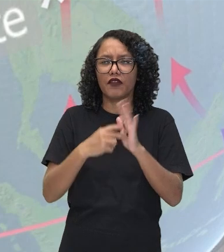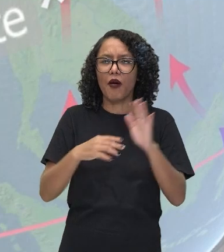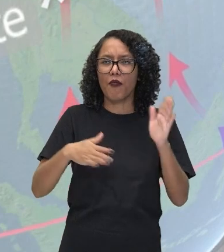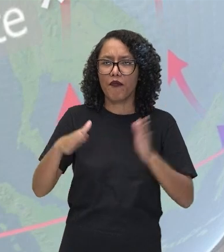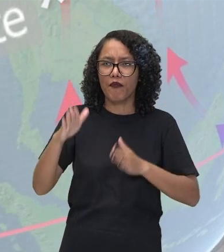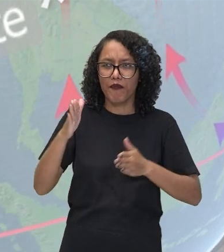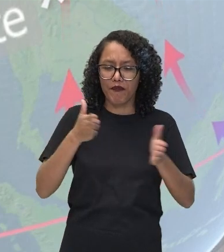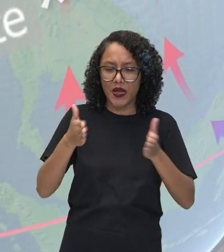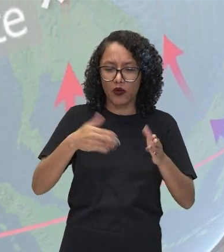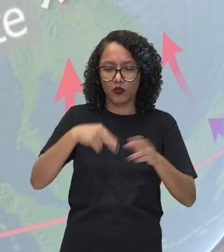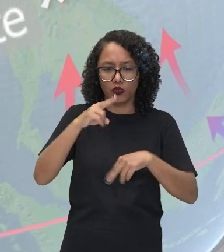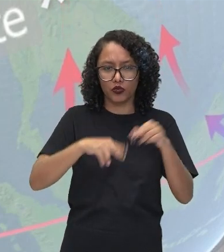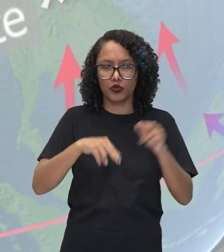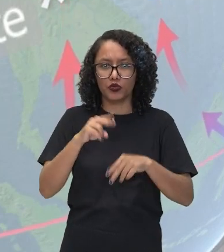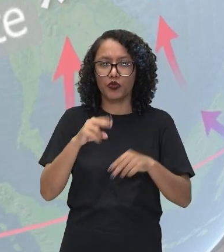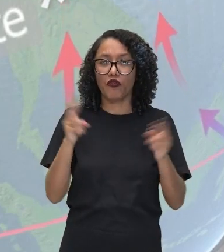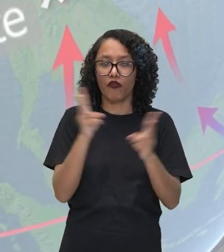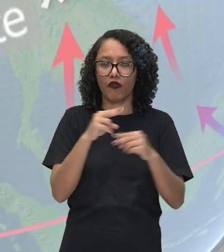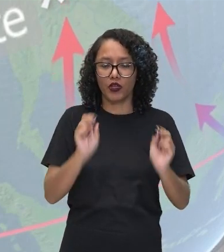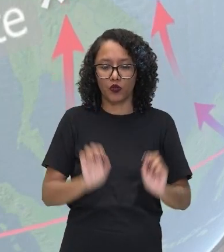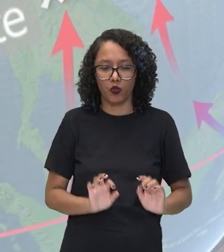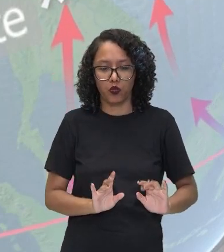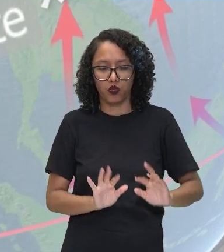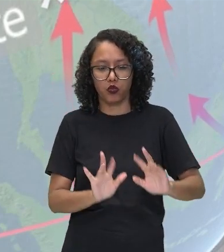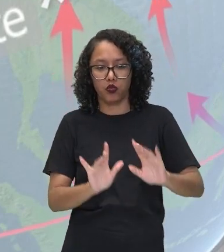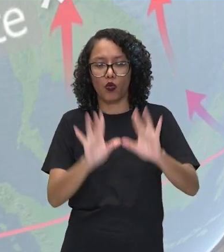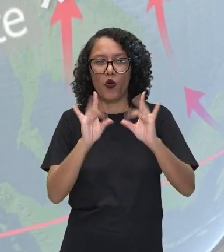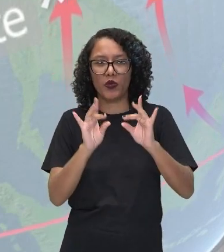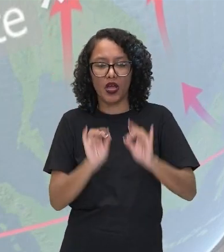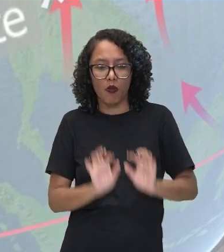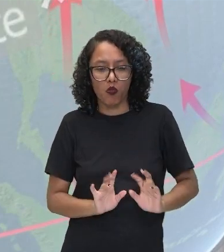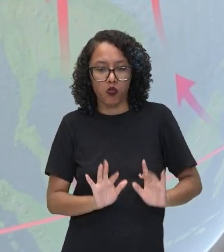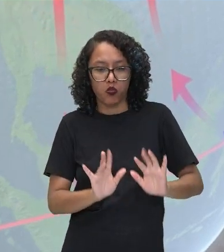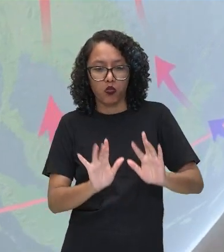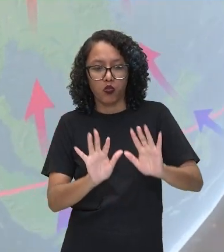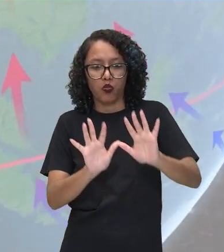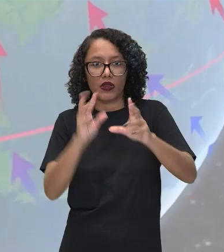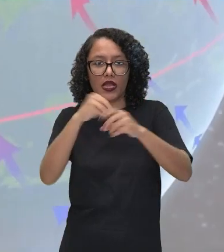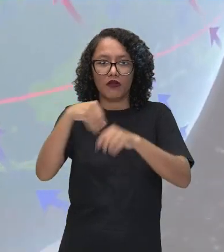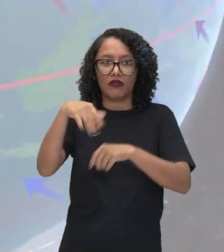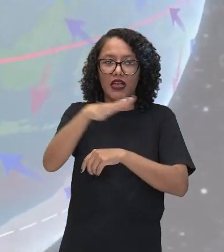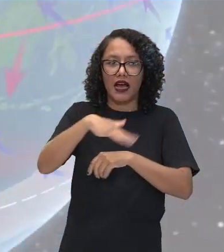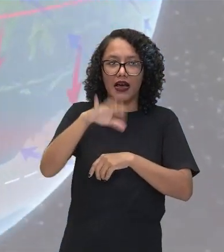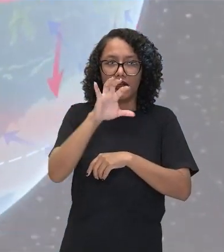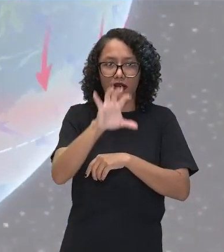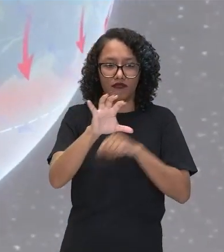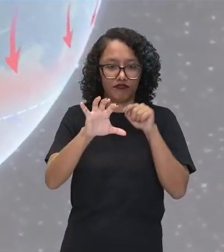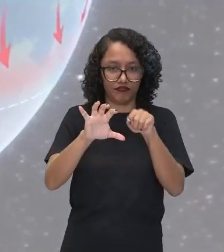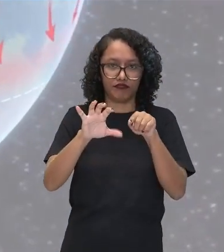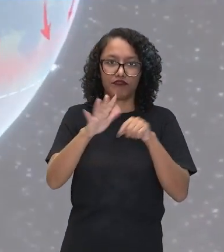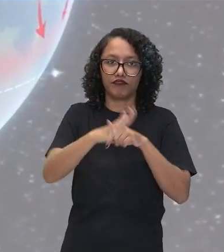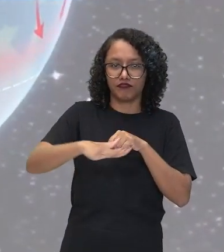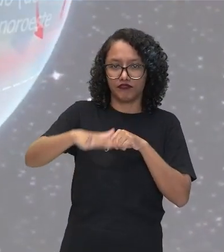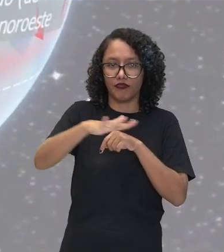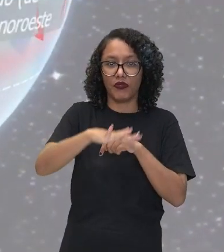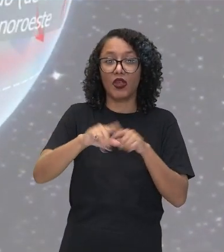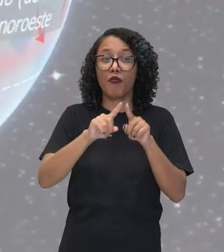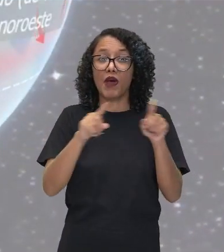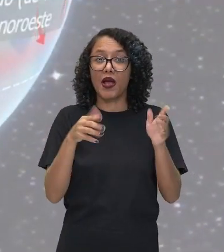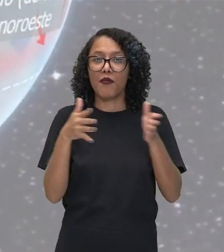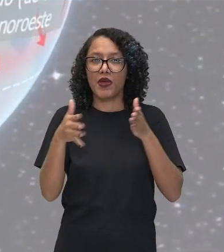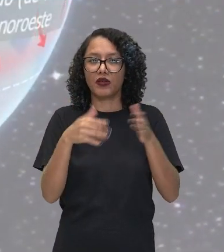ventos estão levando a umidade para dentro desse território. Enquanto no período de